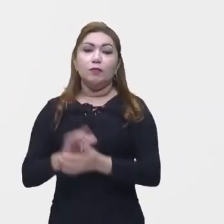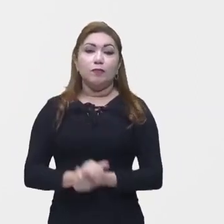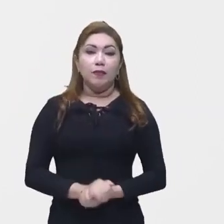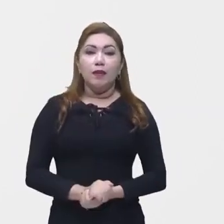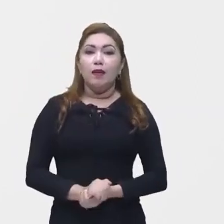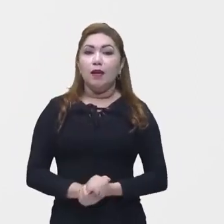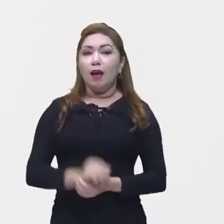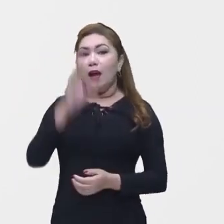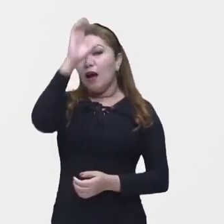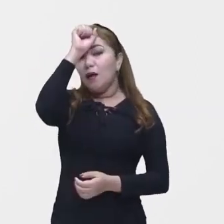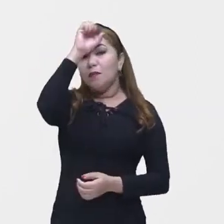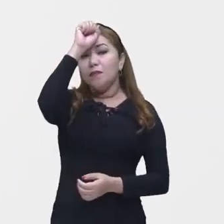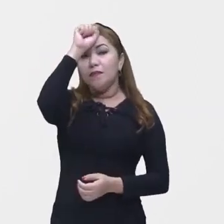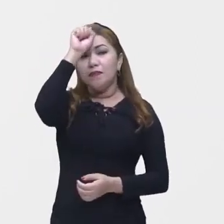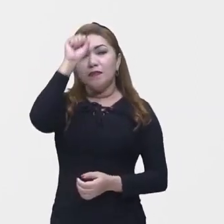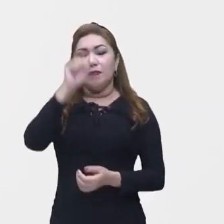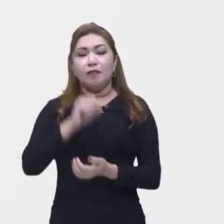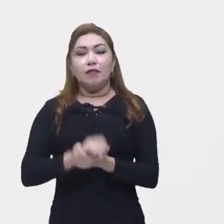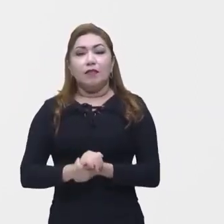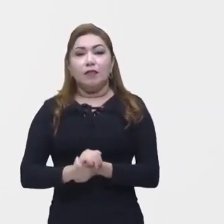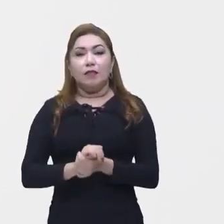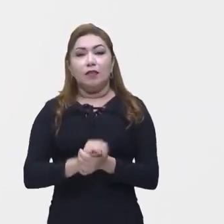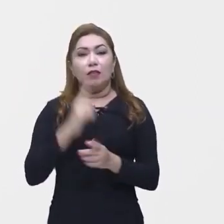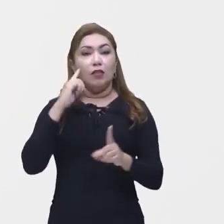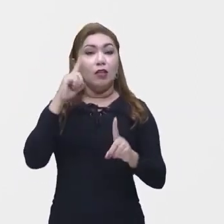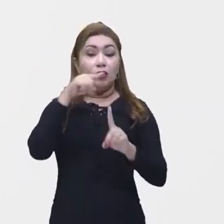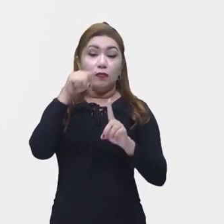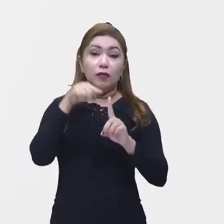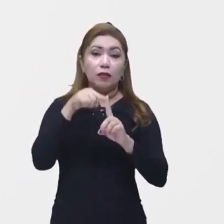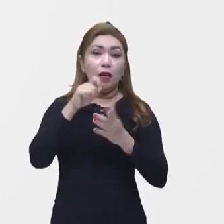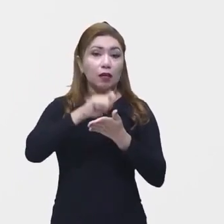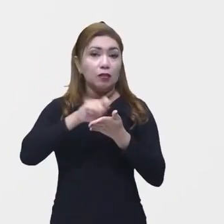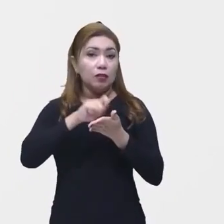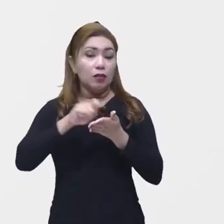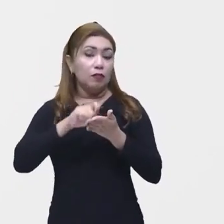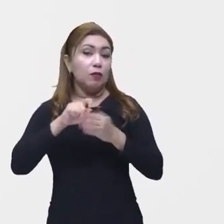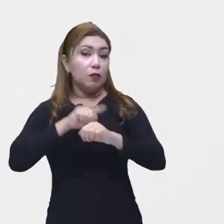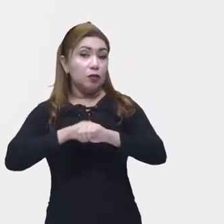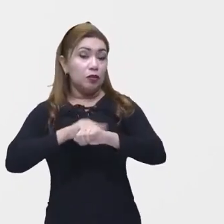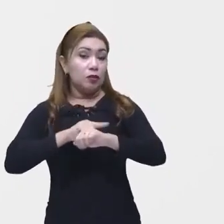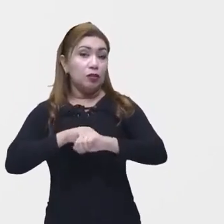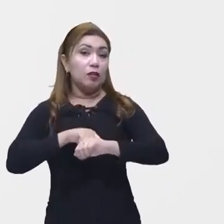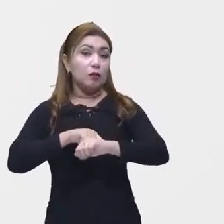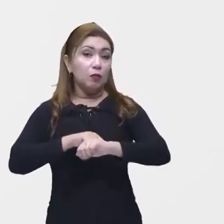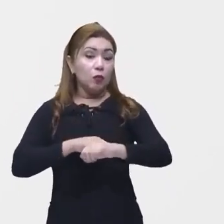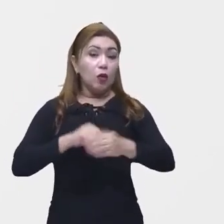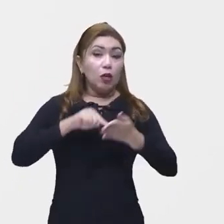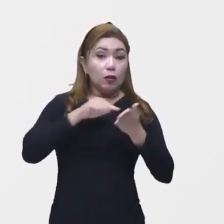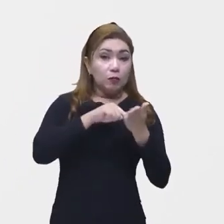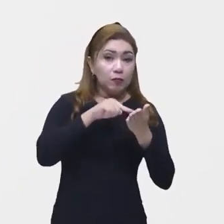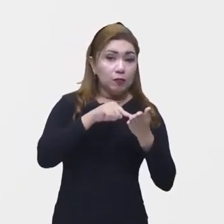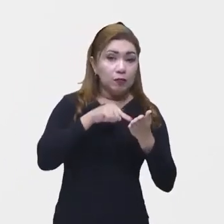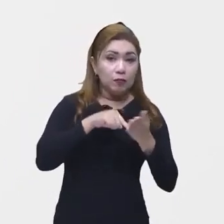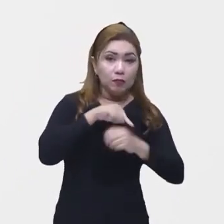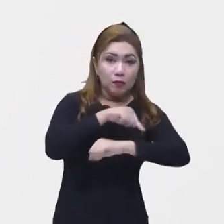habilidade: identificar e escrever medidas de tempo marcadas em relógios digitais e